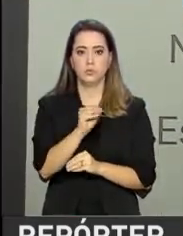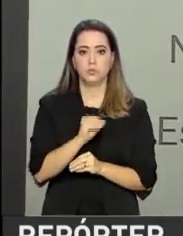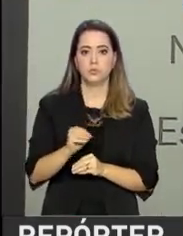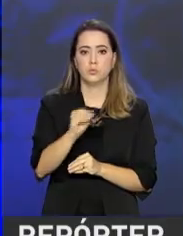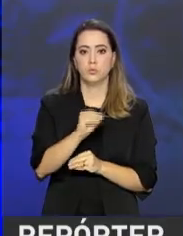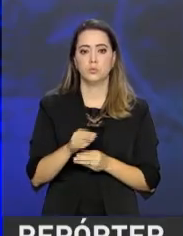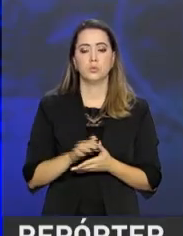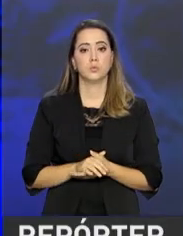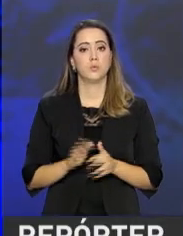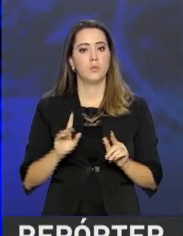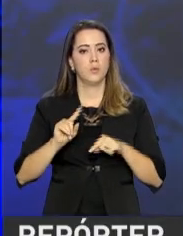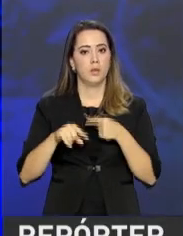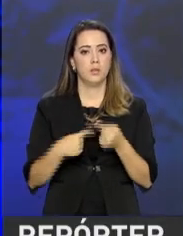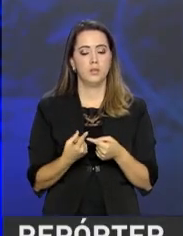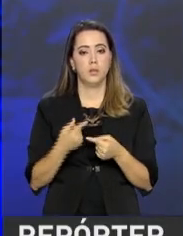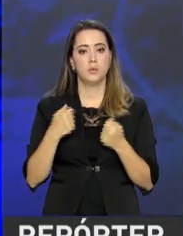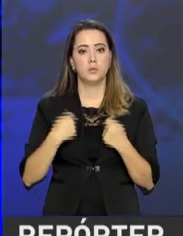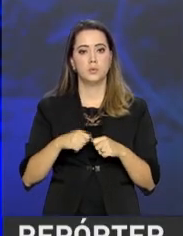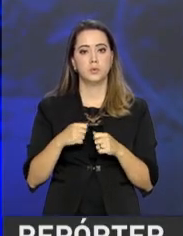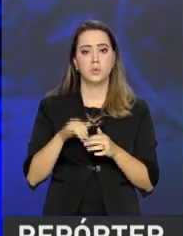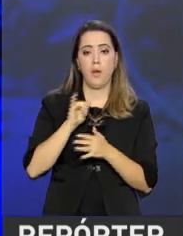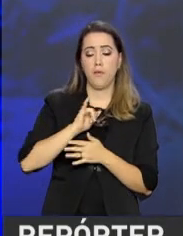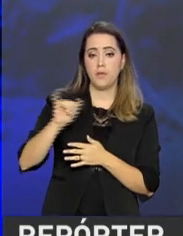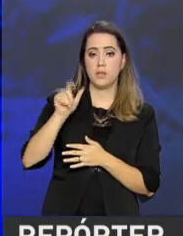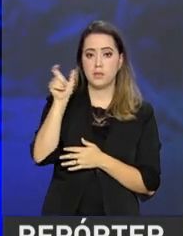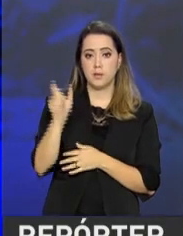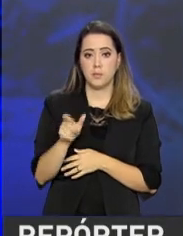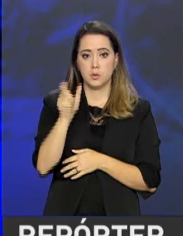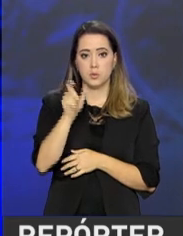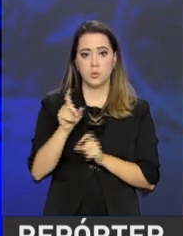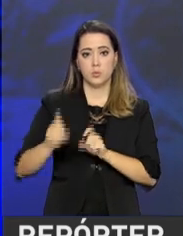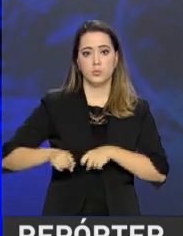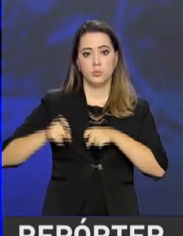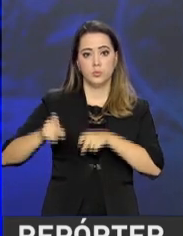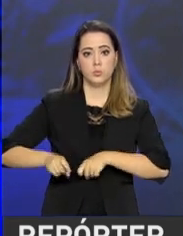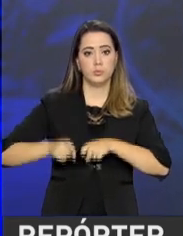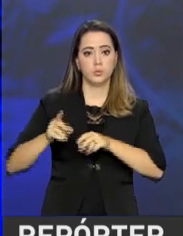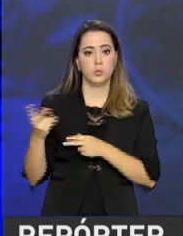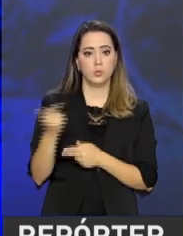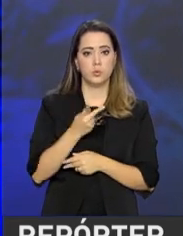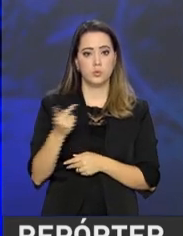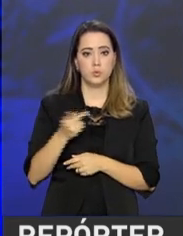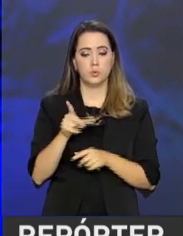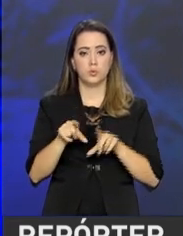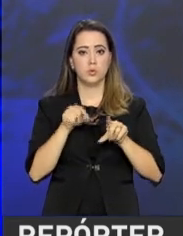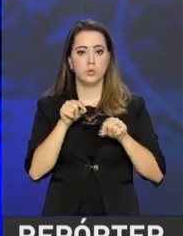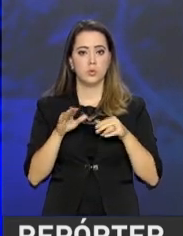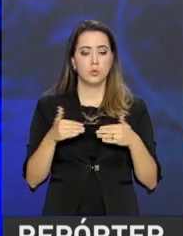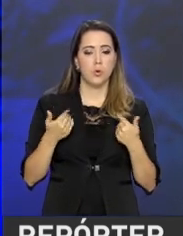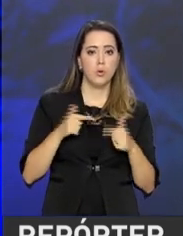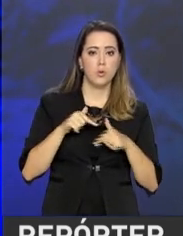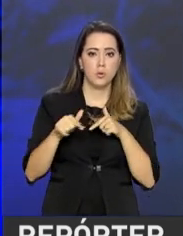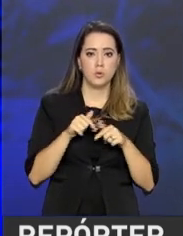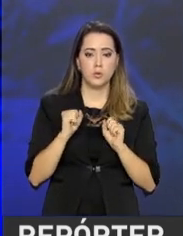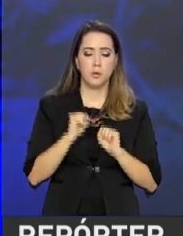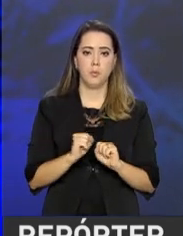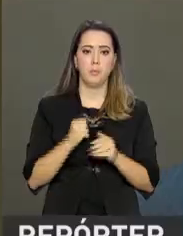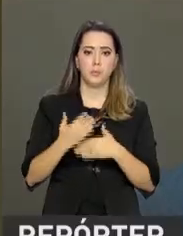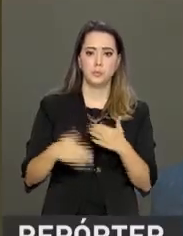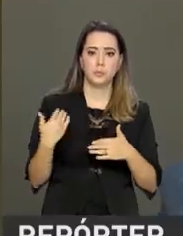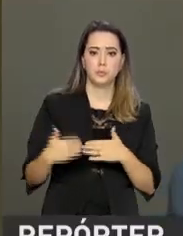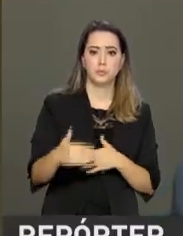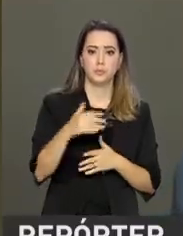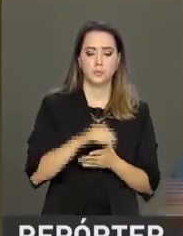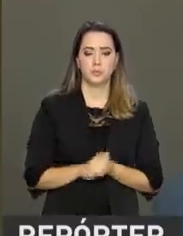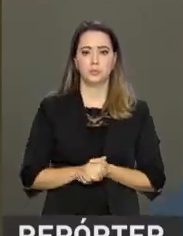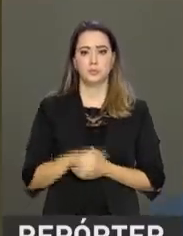recuperar. Aí, na outra ponta, é feito o contato com os produtores e os dois definem as ações a serem desenvolvidas.